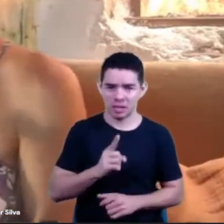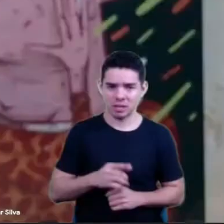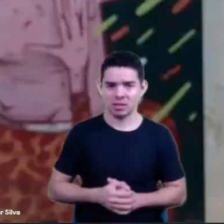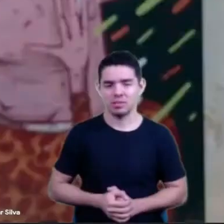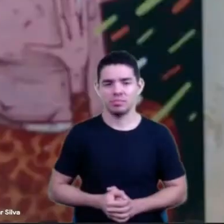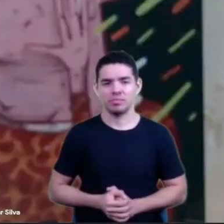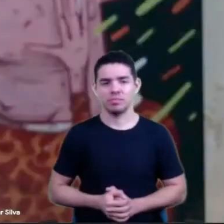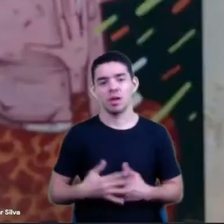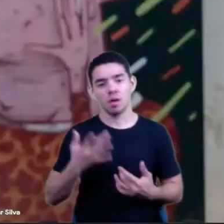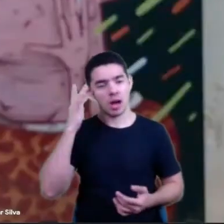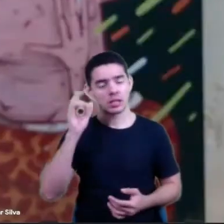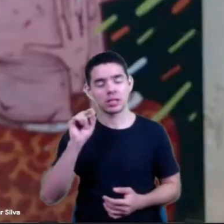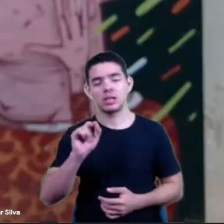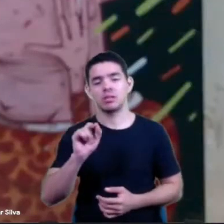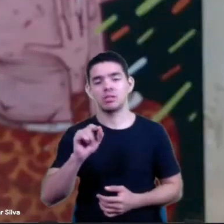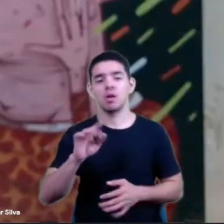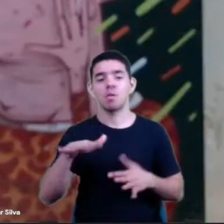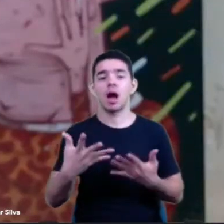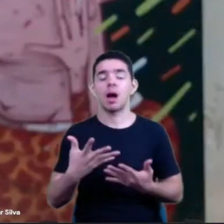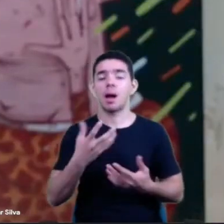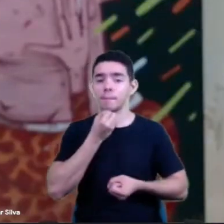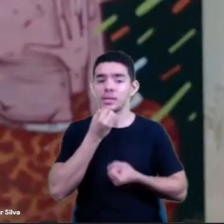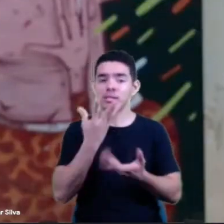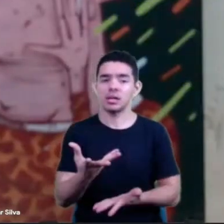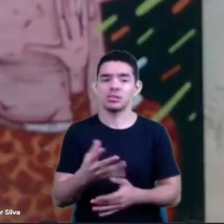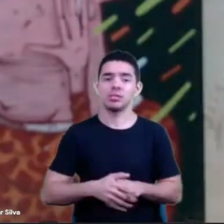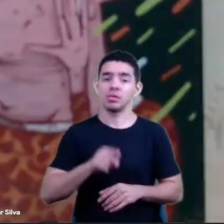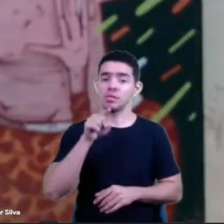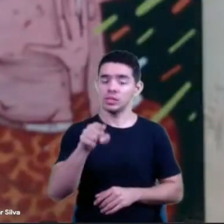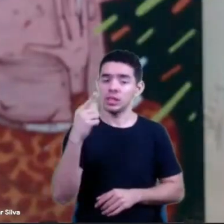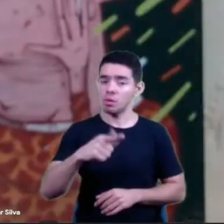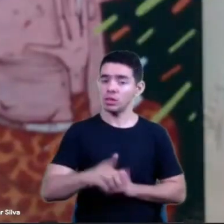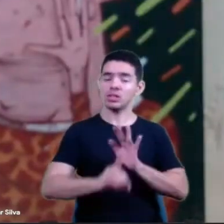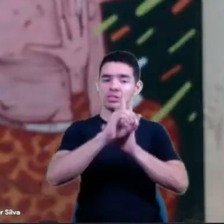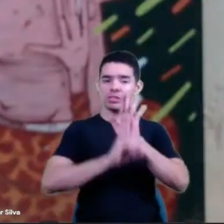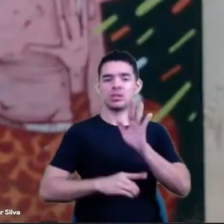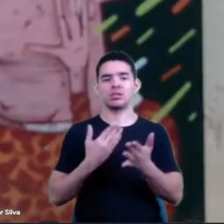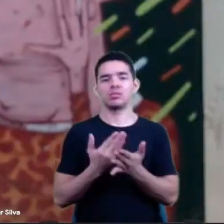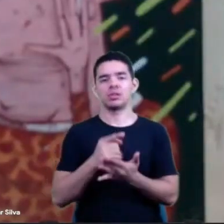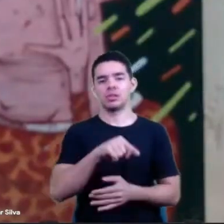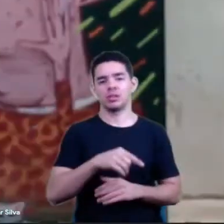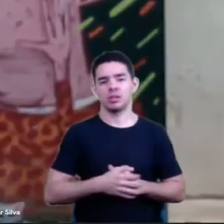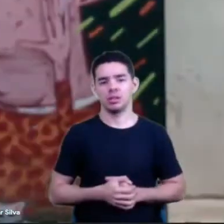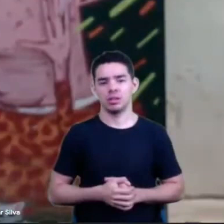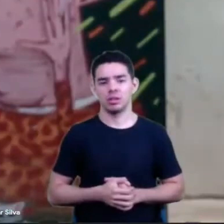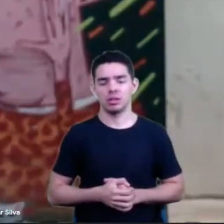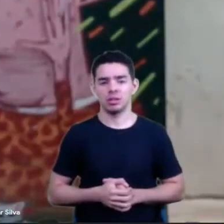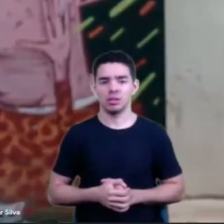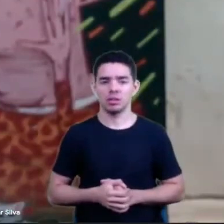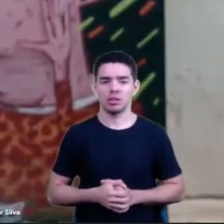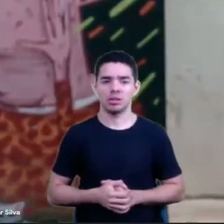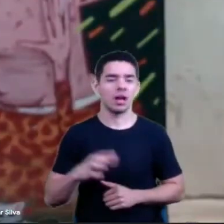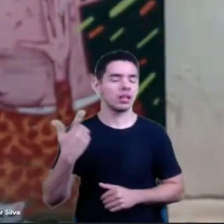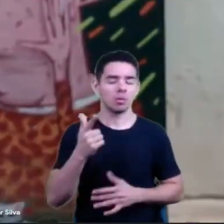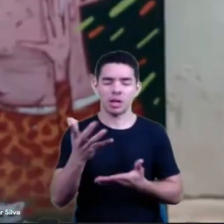deveríamos. Então eu acho que é isso. Qual que é a mensagem que passou para ela? Você não tem esse direito, você não tem direito daqui. Ao